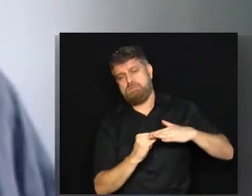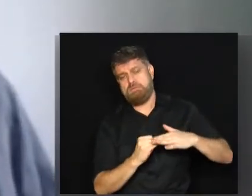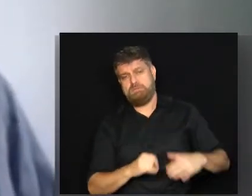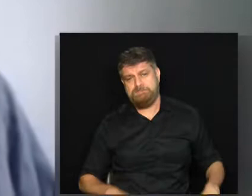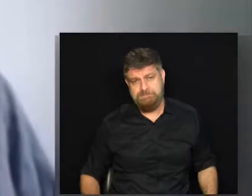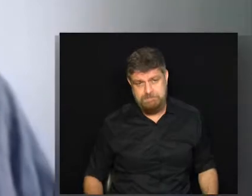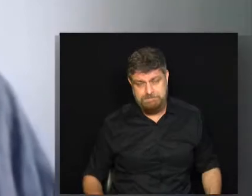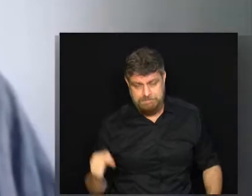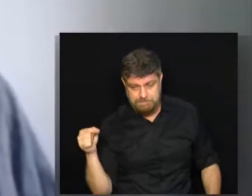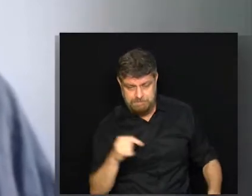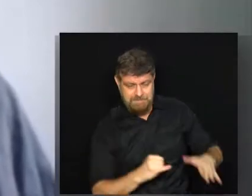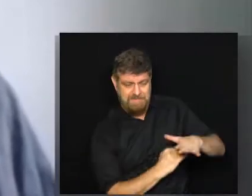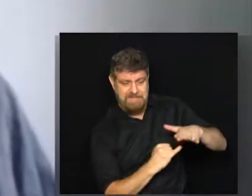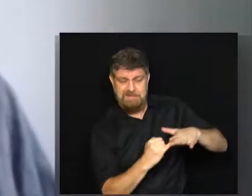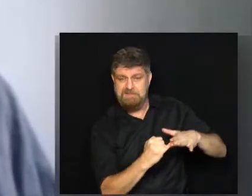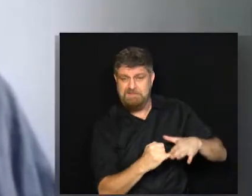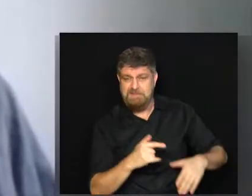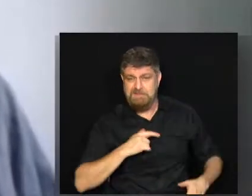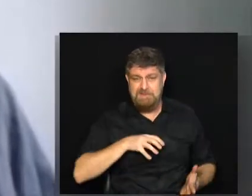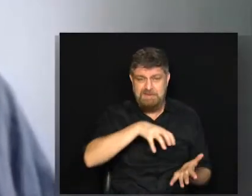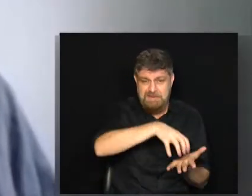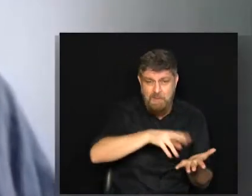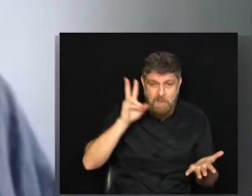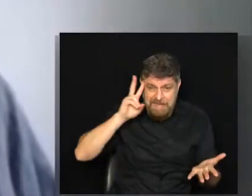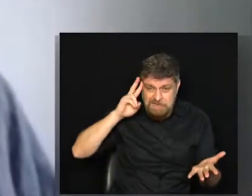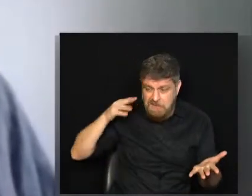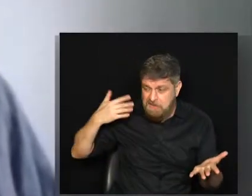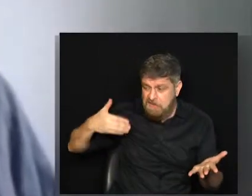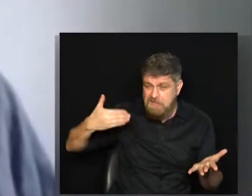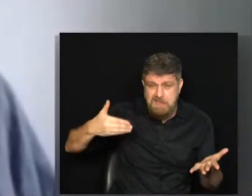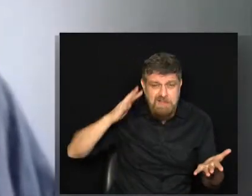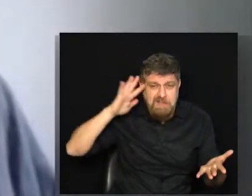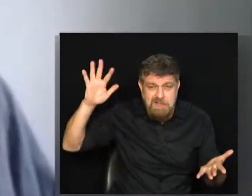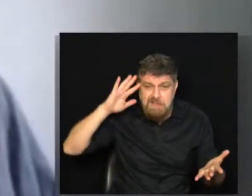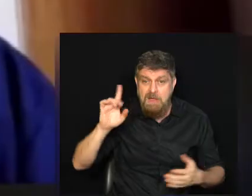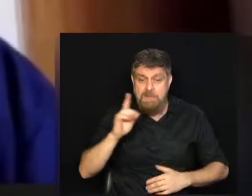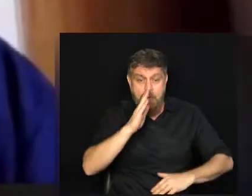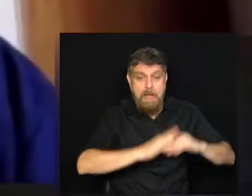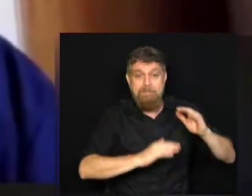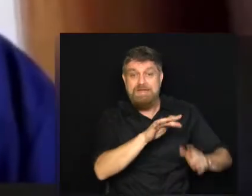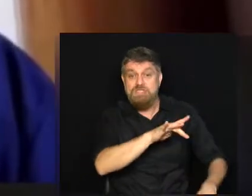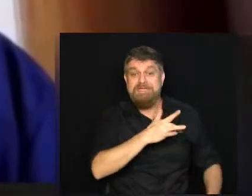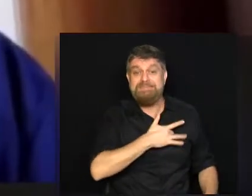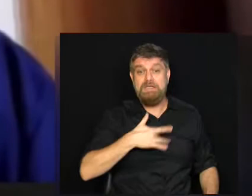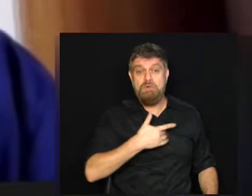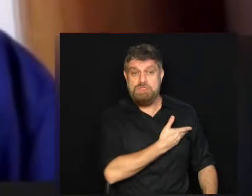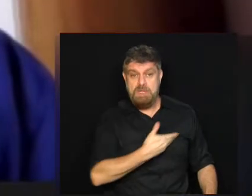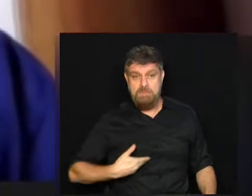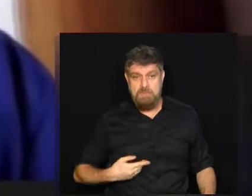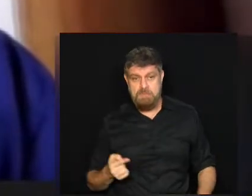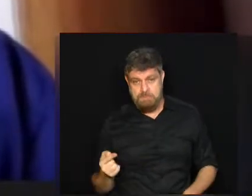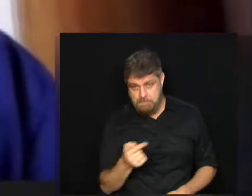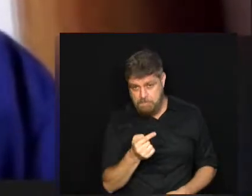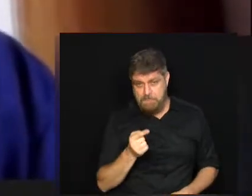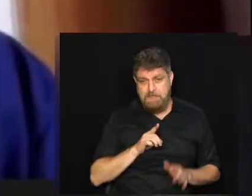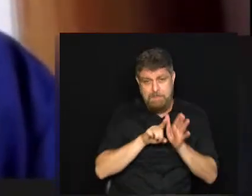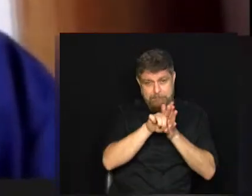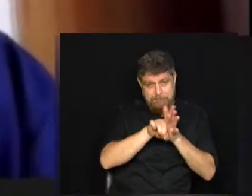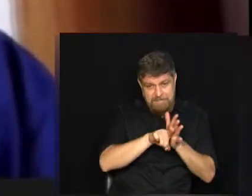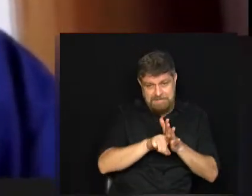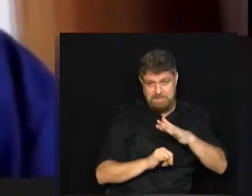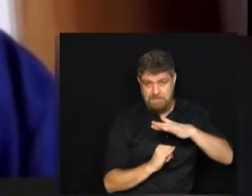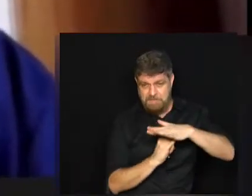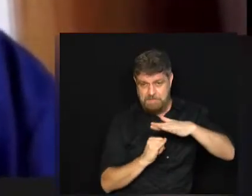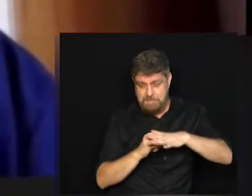Essas instituições não estão aqui para fazer história, estão aqui para fazer saúde pública. Ondino Cleante, pesquisador do